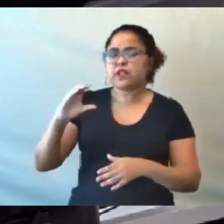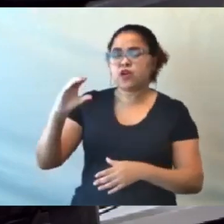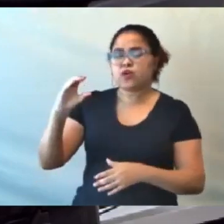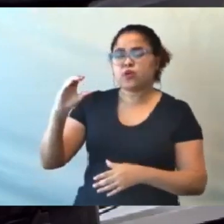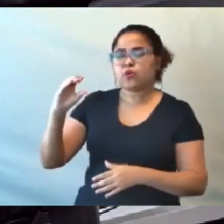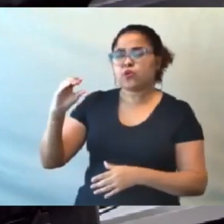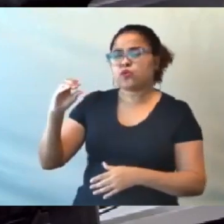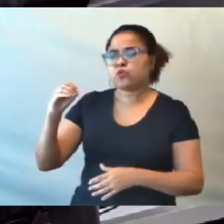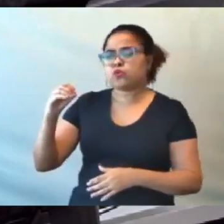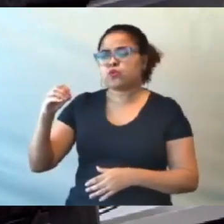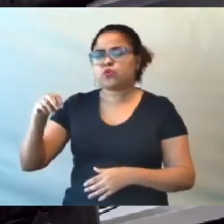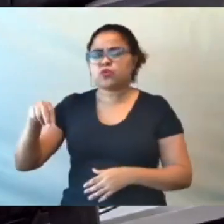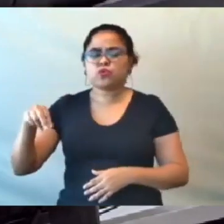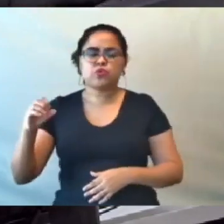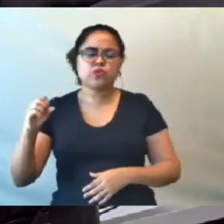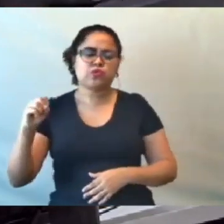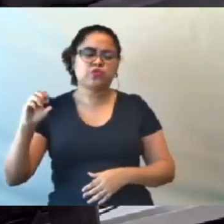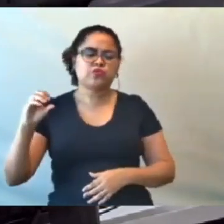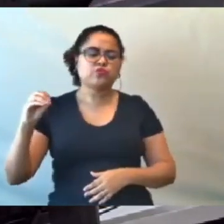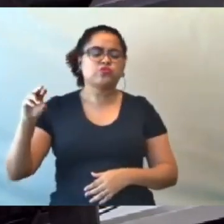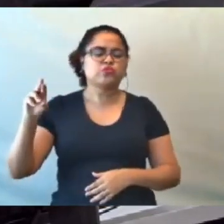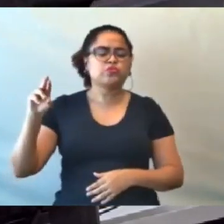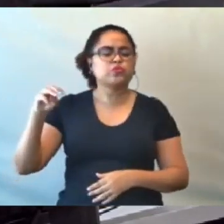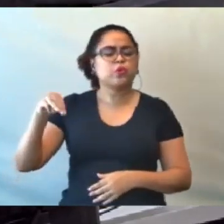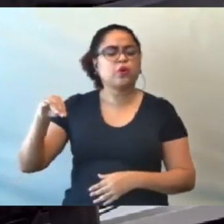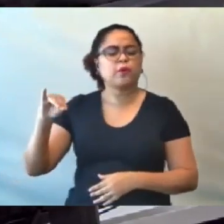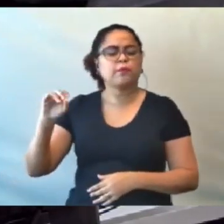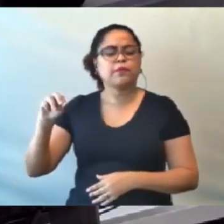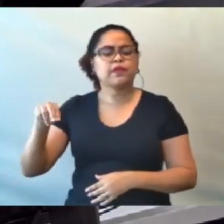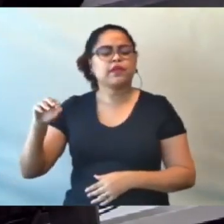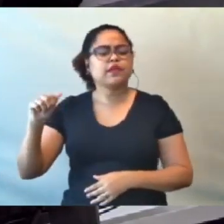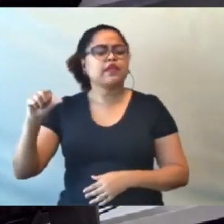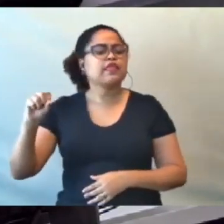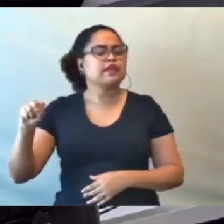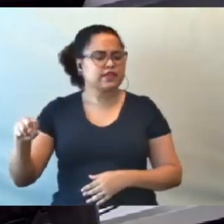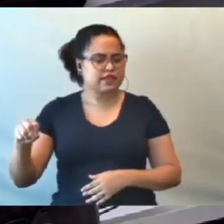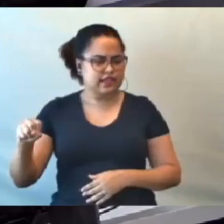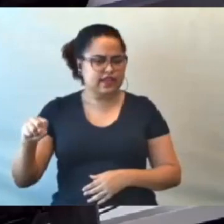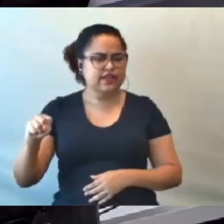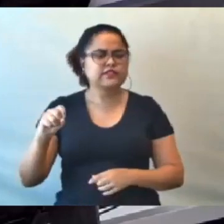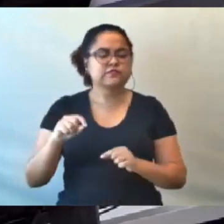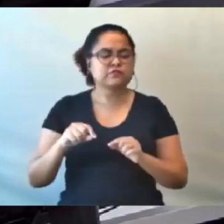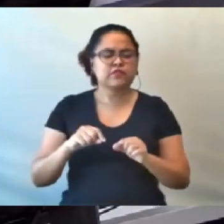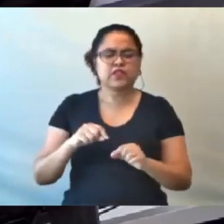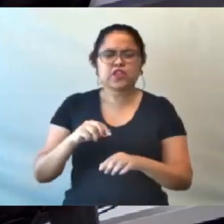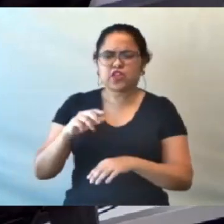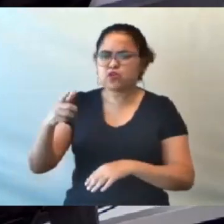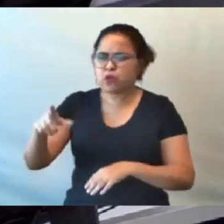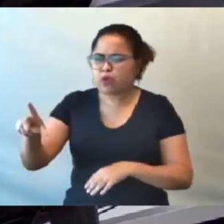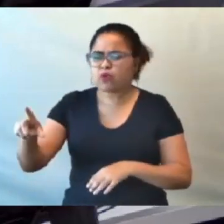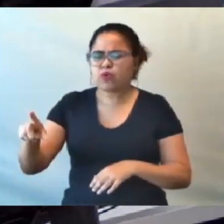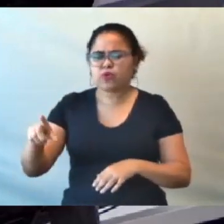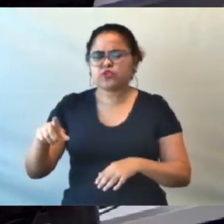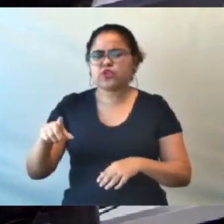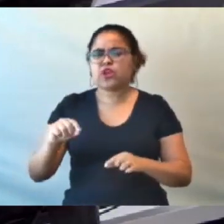divergências, a que fatos elas são atribuídas nas medições?